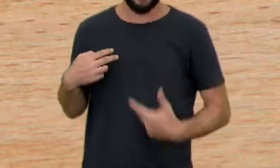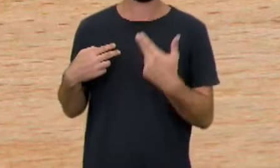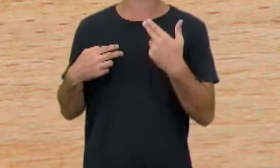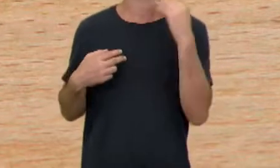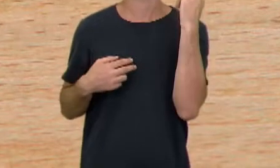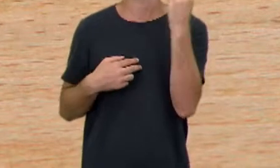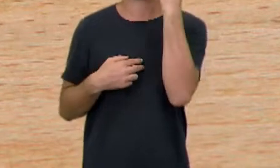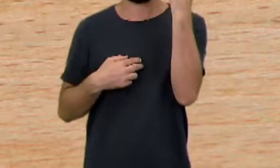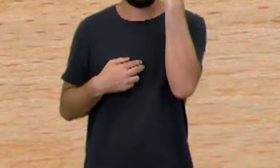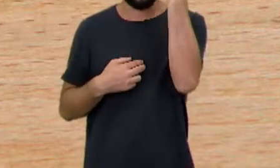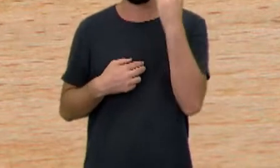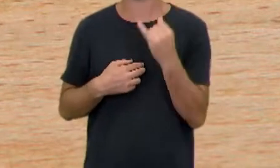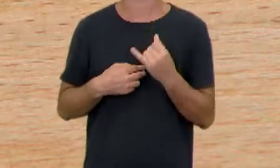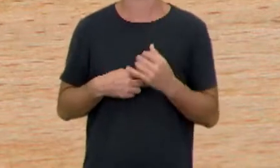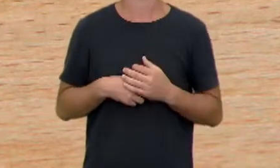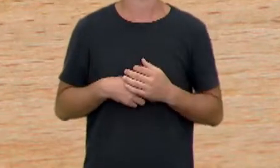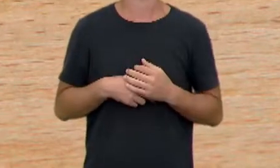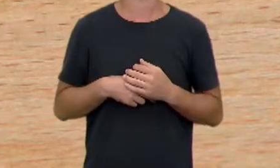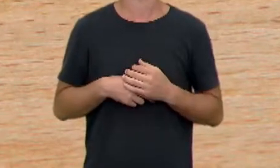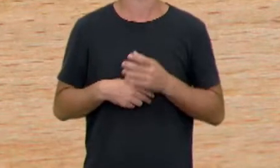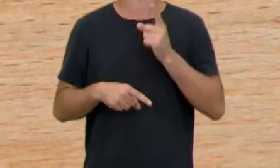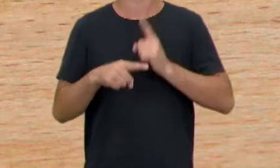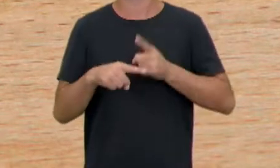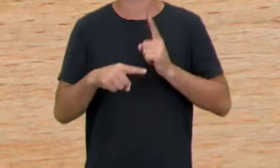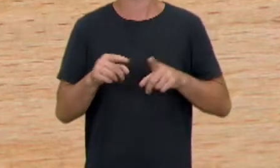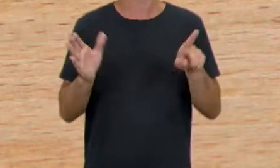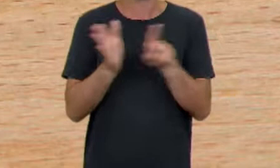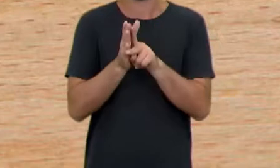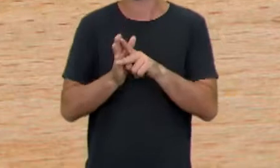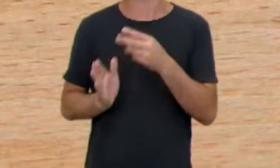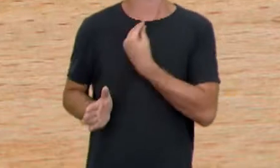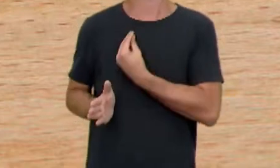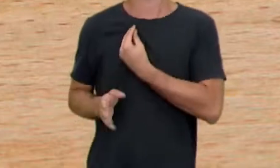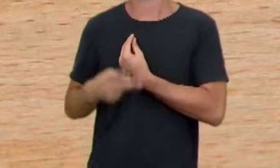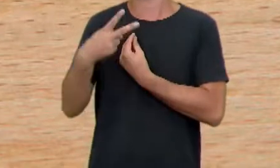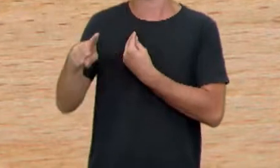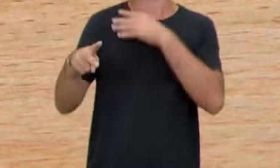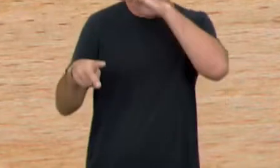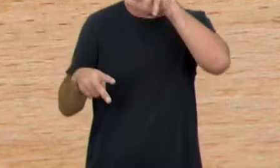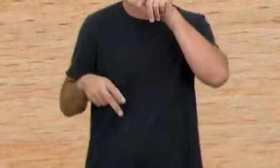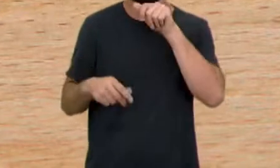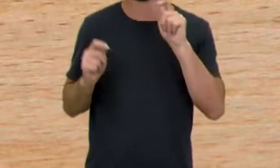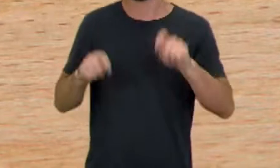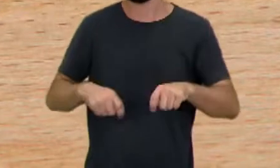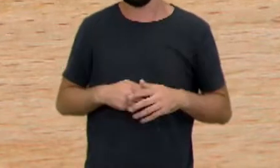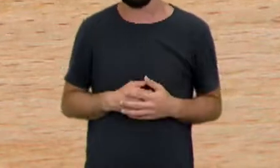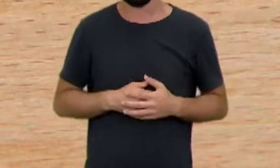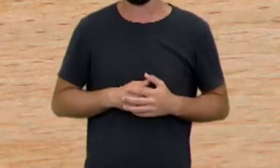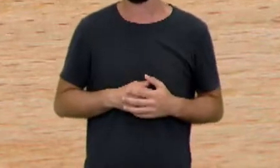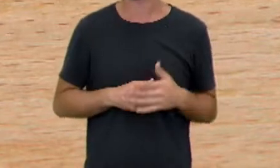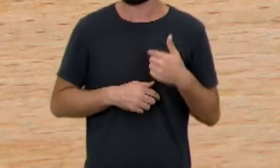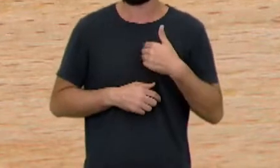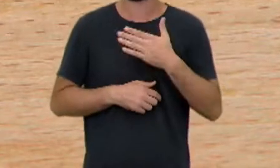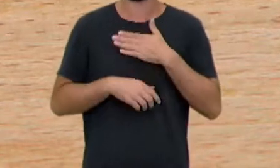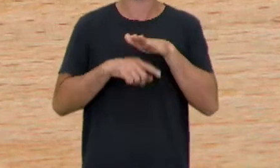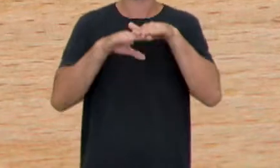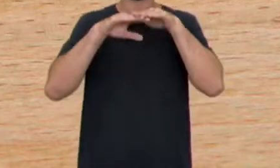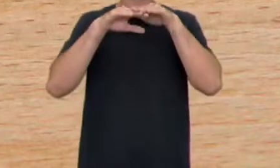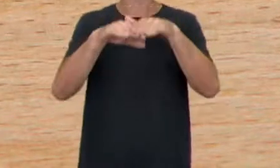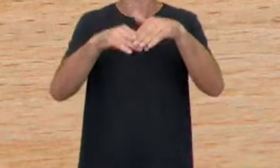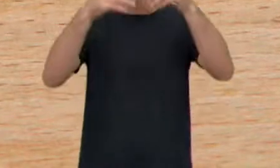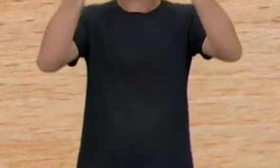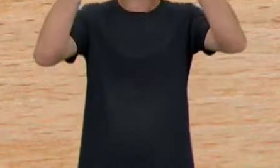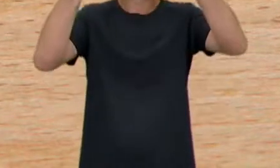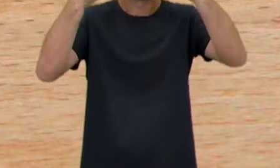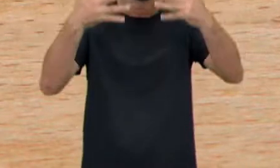uma adequação à condição de vida doméstica do animal. Bacana. Então, e eu gosto de explicar isso porque é uma informação tão importante,